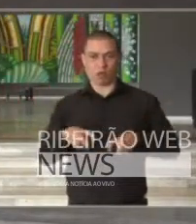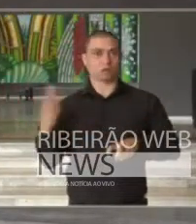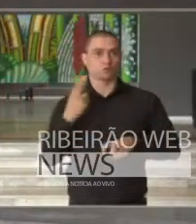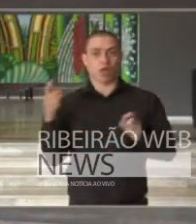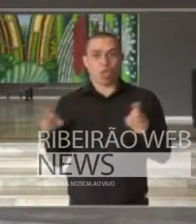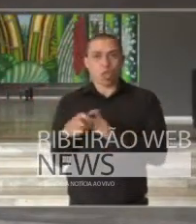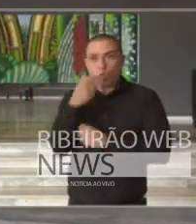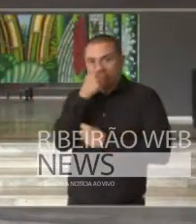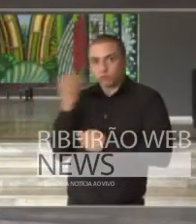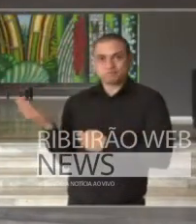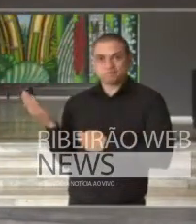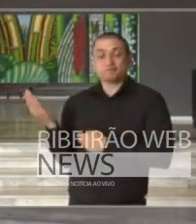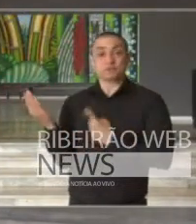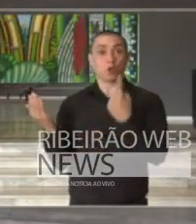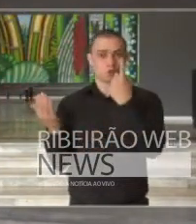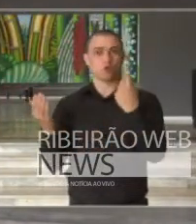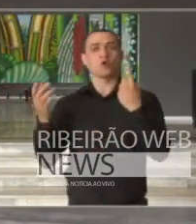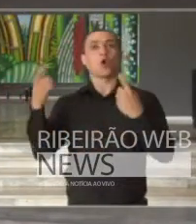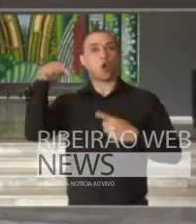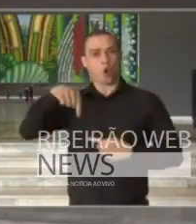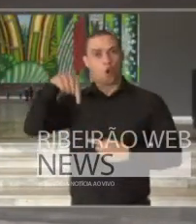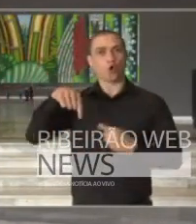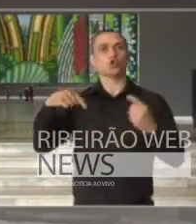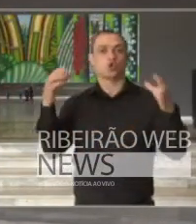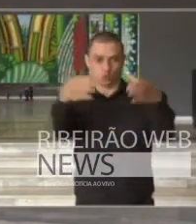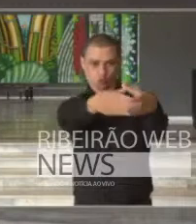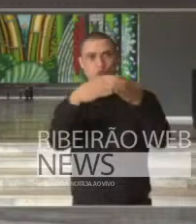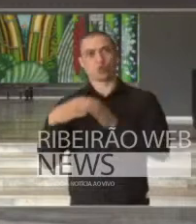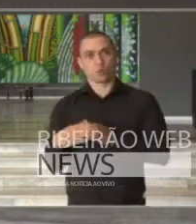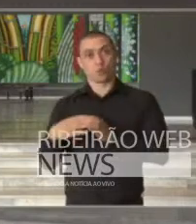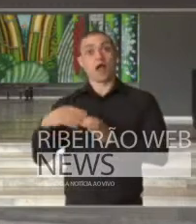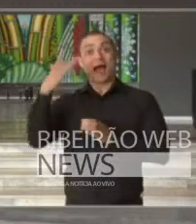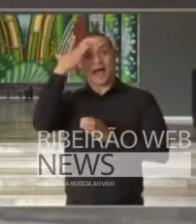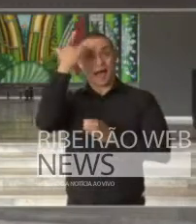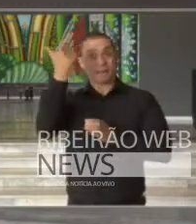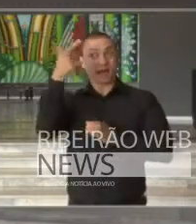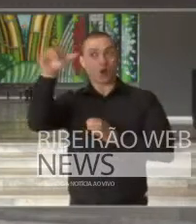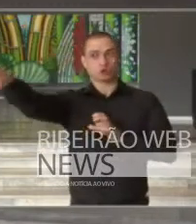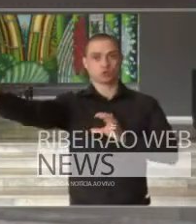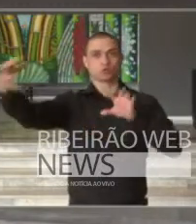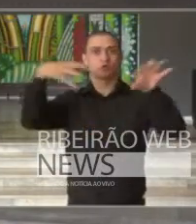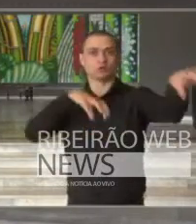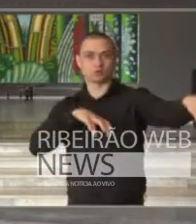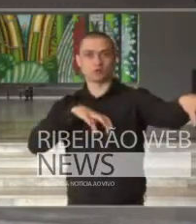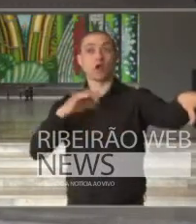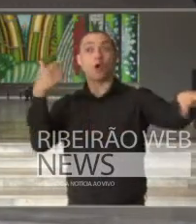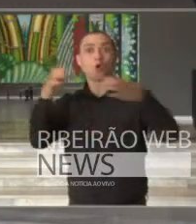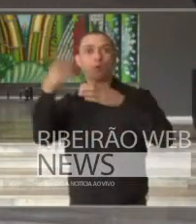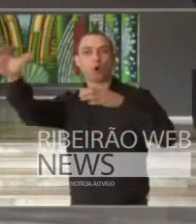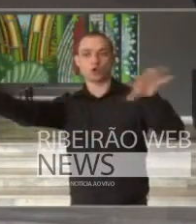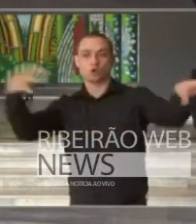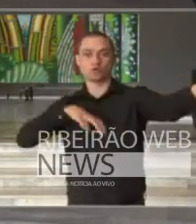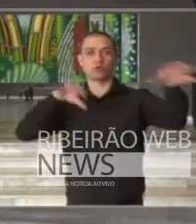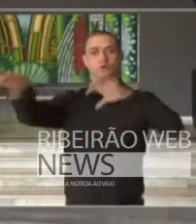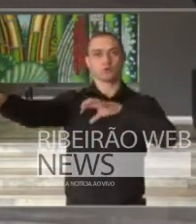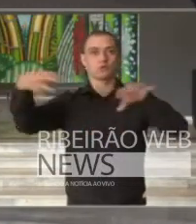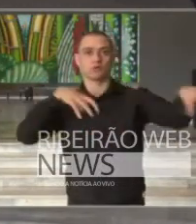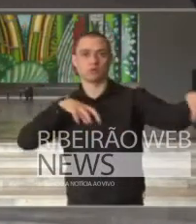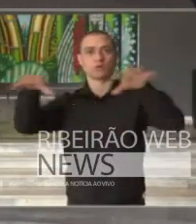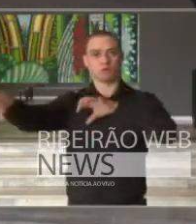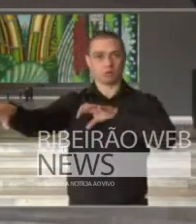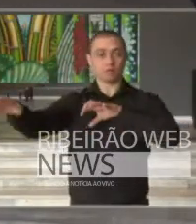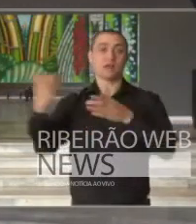uma parte dos estudantes irão em um dia, outra parte em outro, assim completando o rodízio e continuando com aulas remotas, até